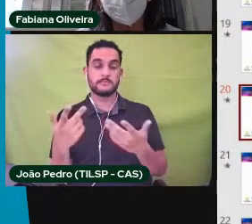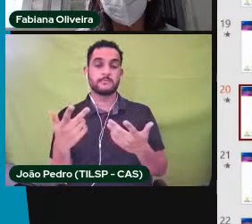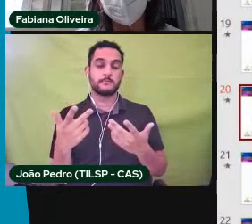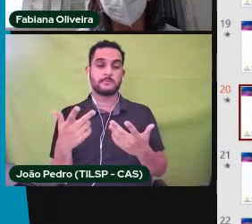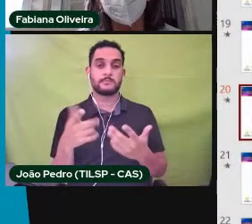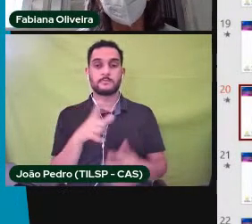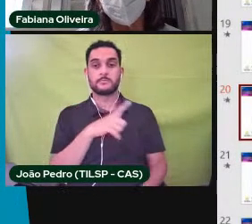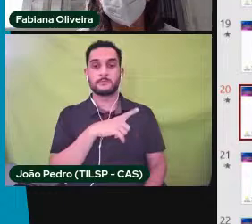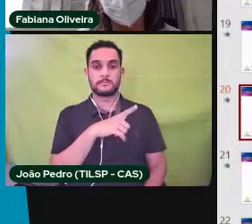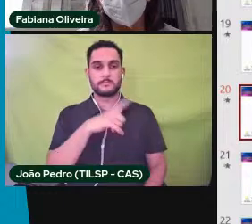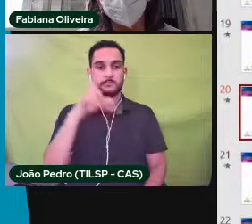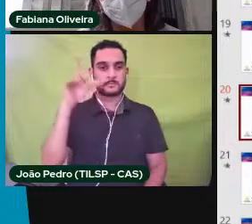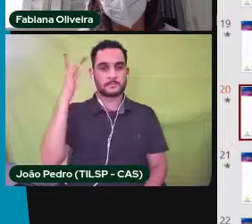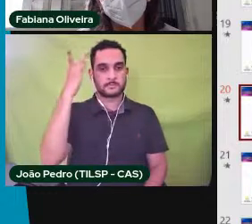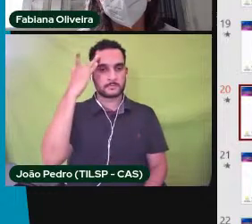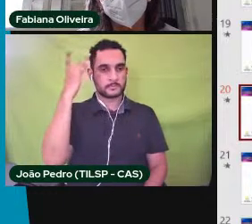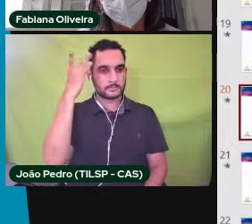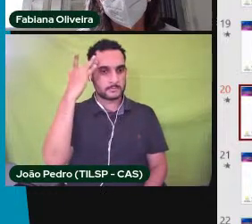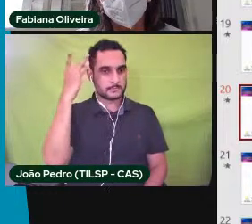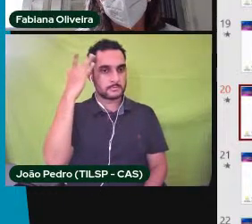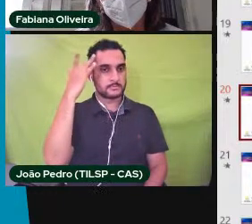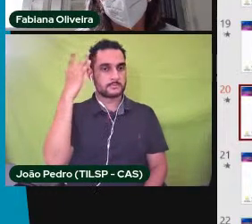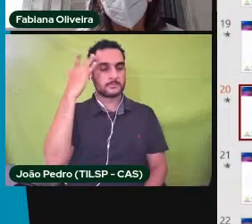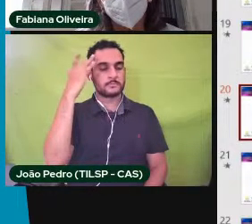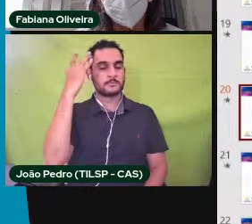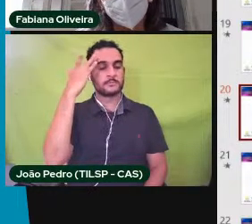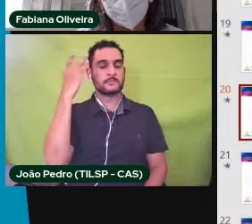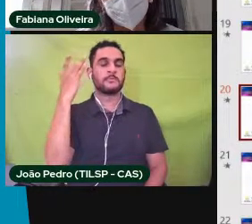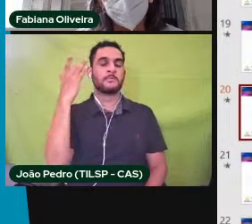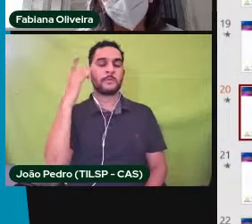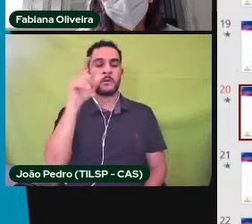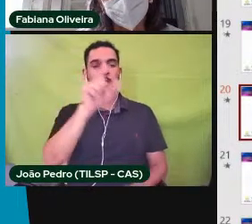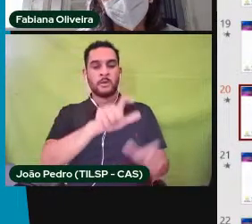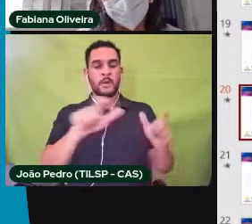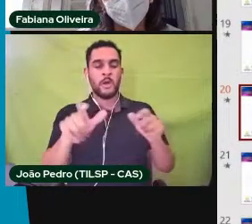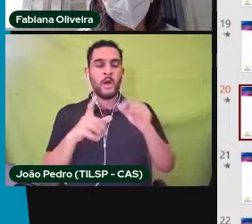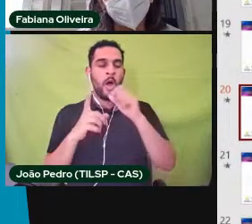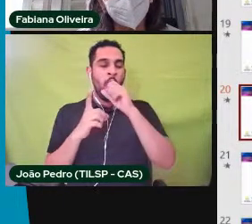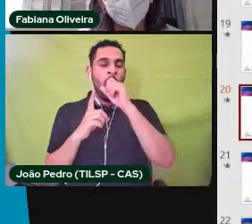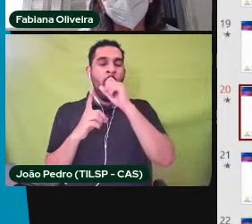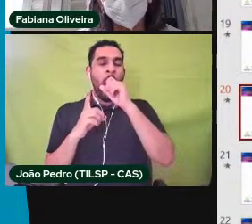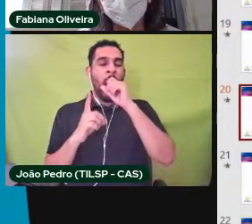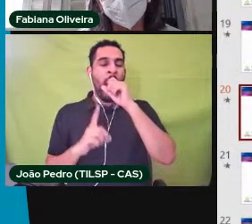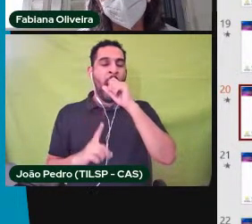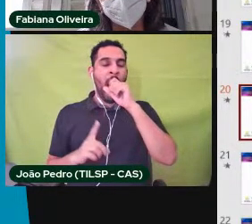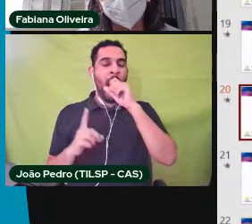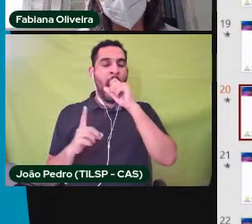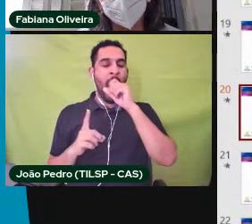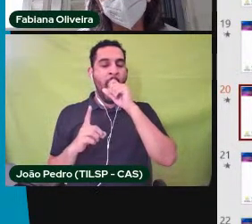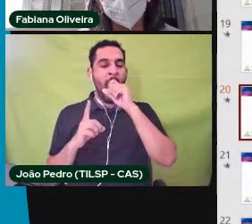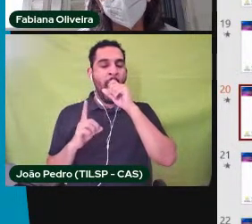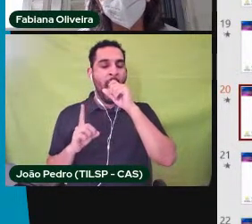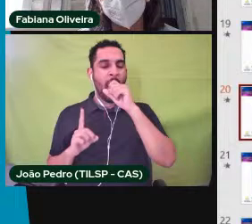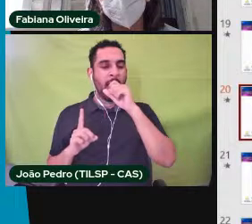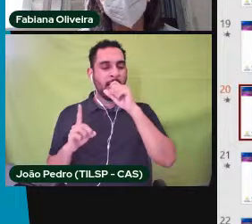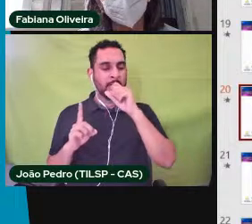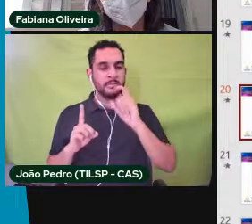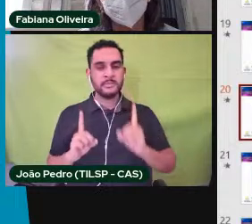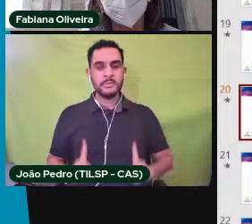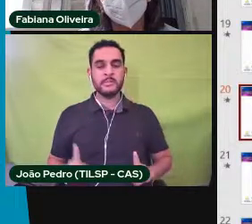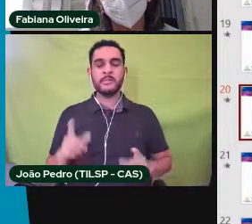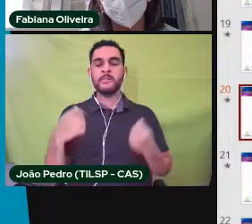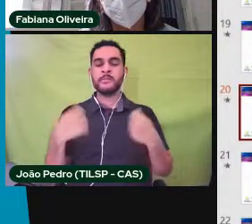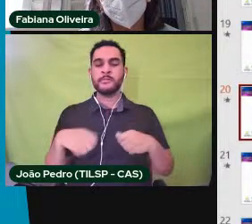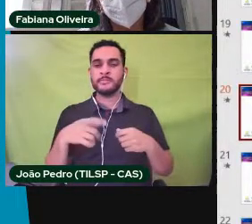do cotidiano das pessoas com deficiência. Um diálogo e articulação permanente entre a educação, saúde e